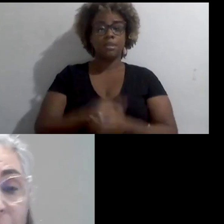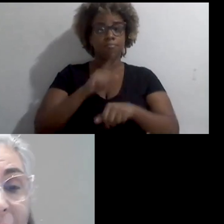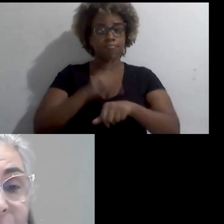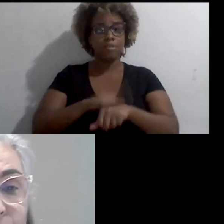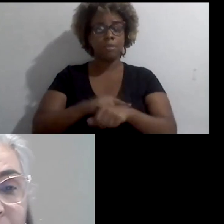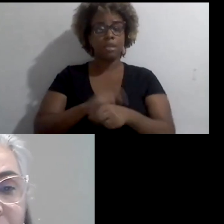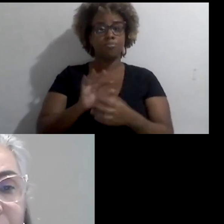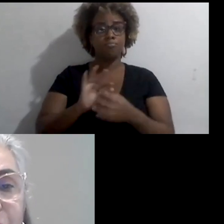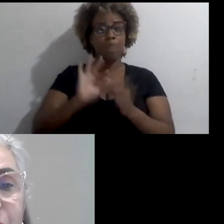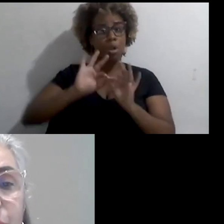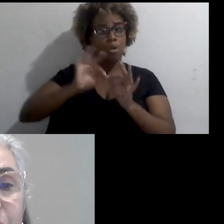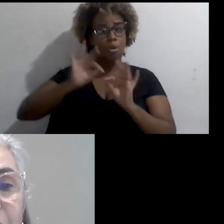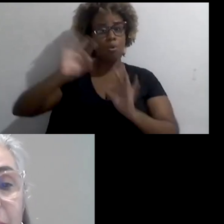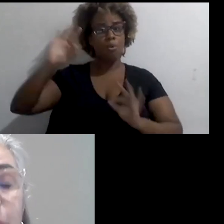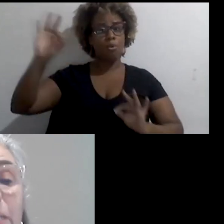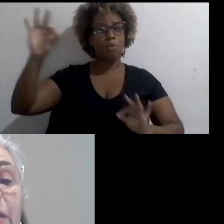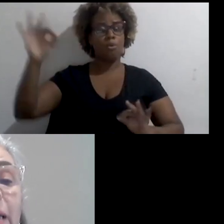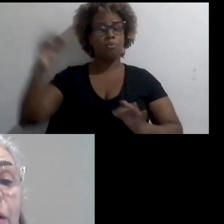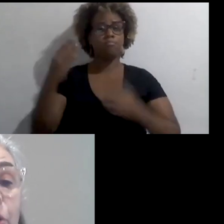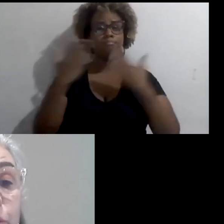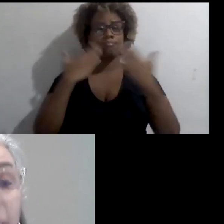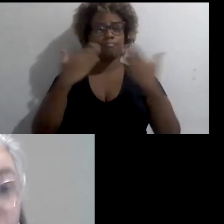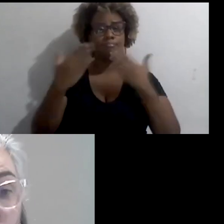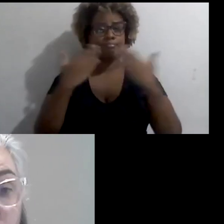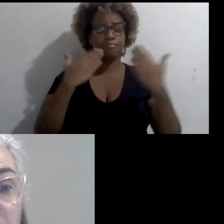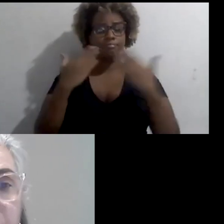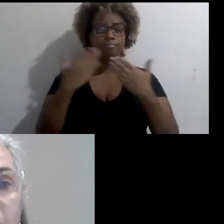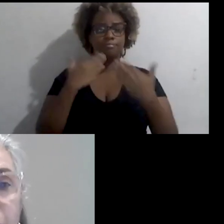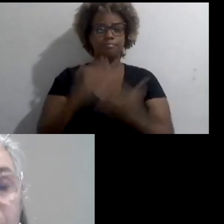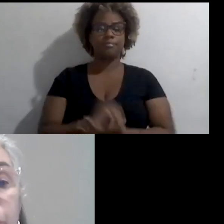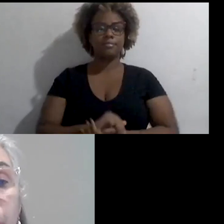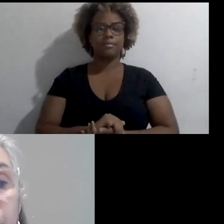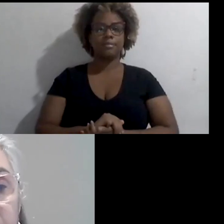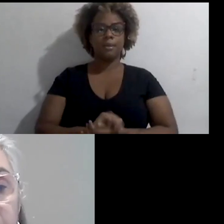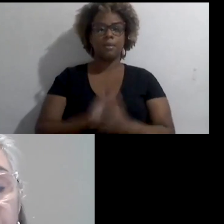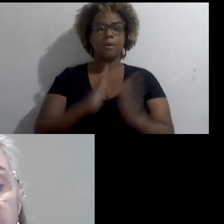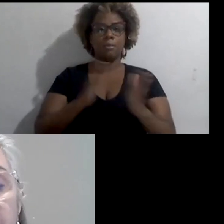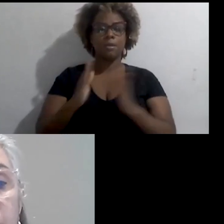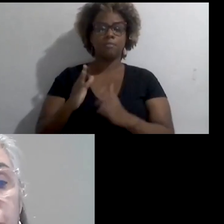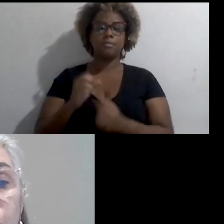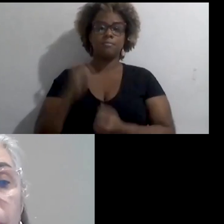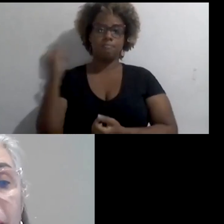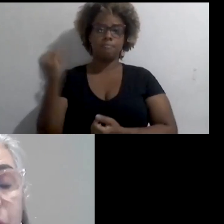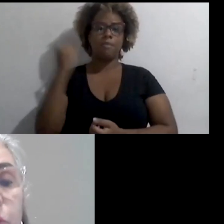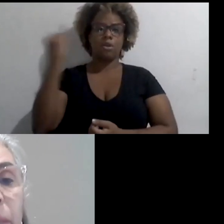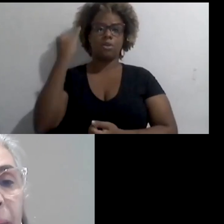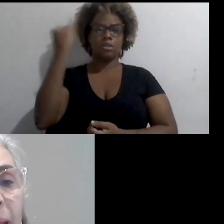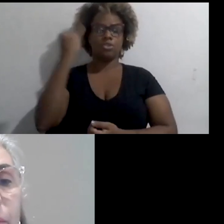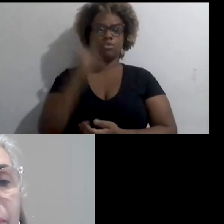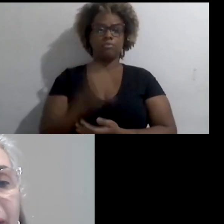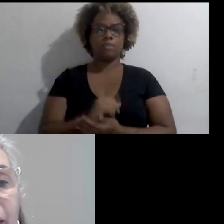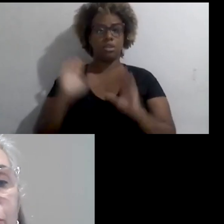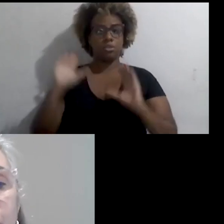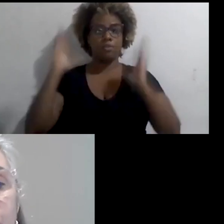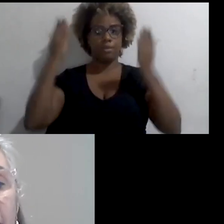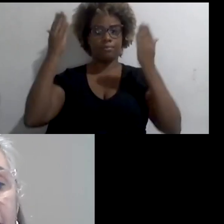passos muito largos, de discutir as especificidades do setor, que eu acho que é muito importante. Eu estou bastante contemplada